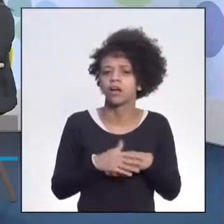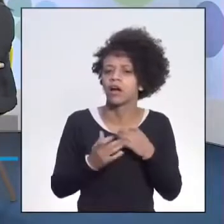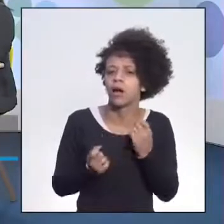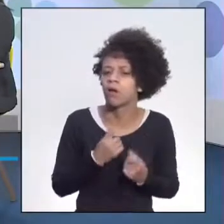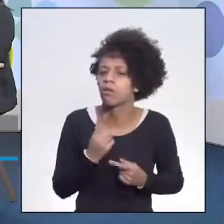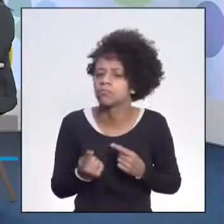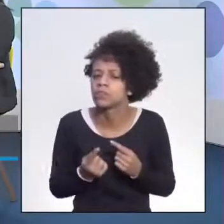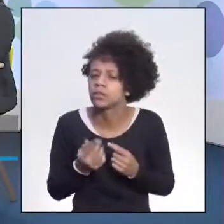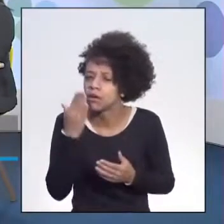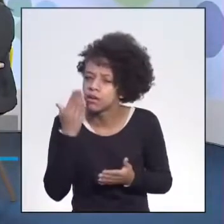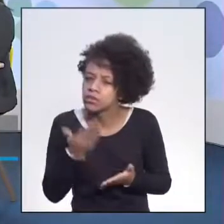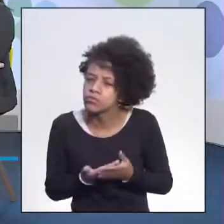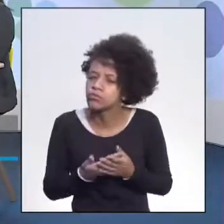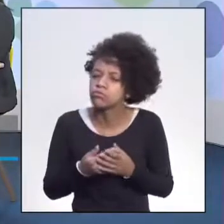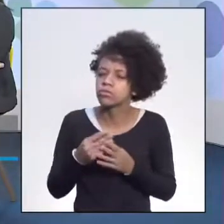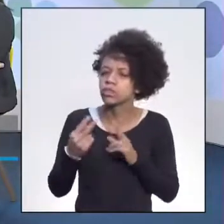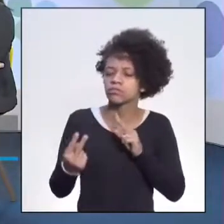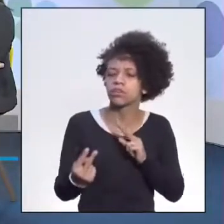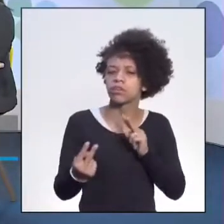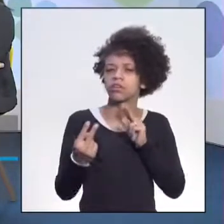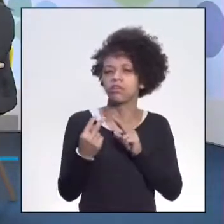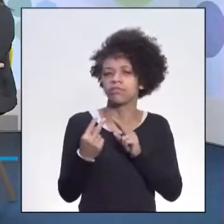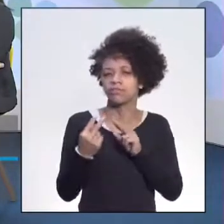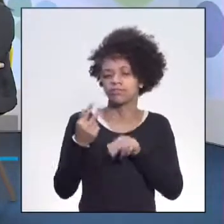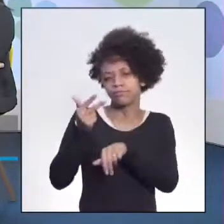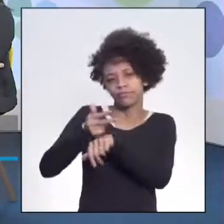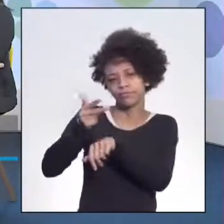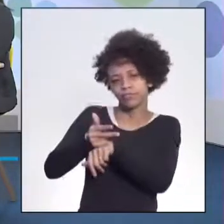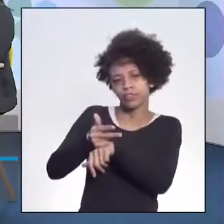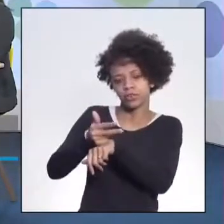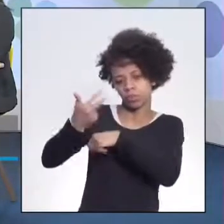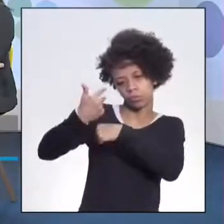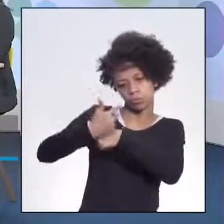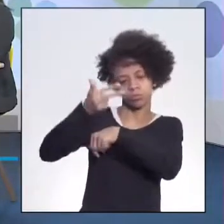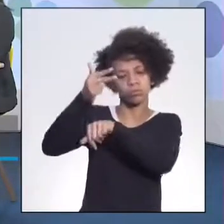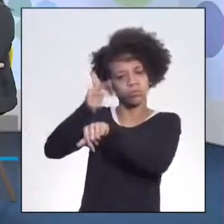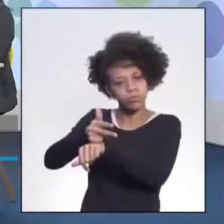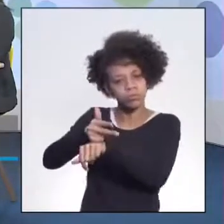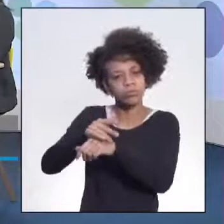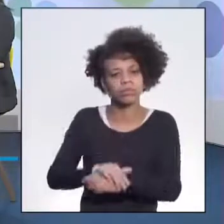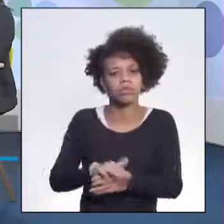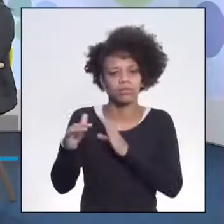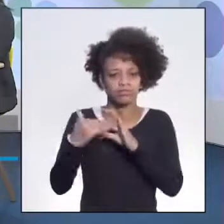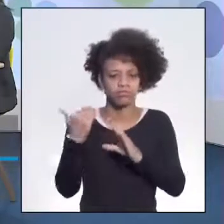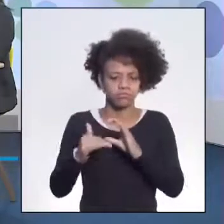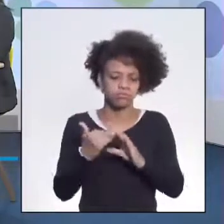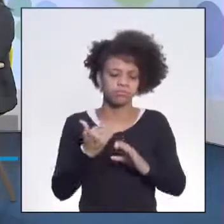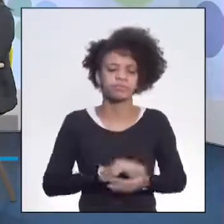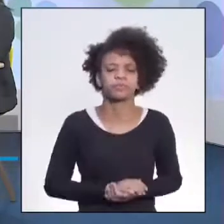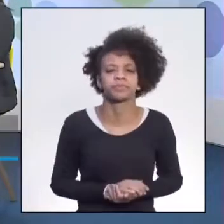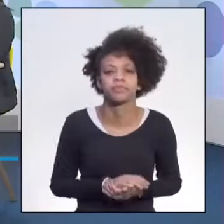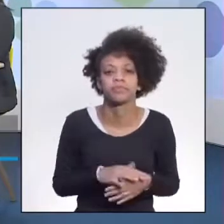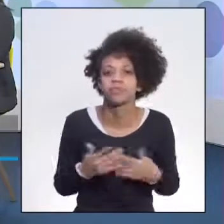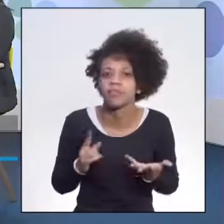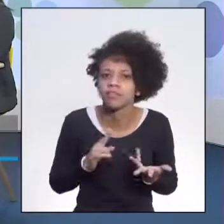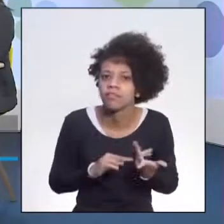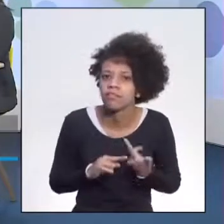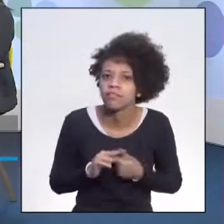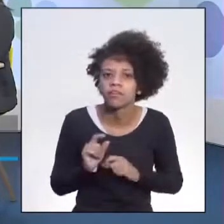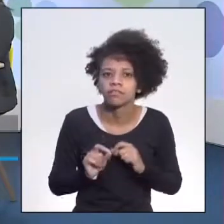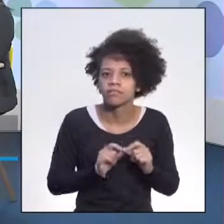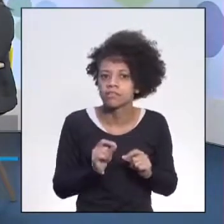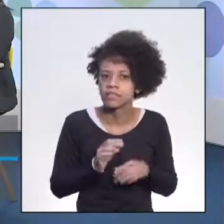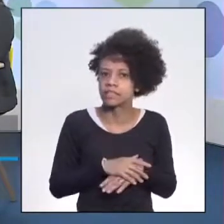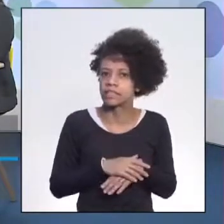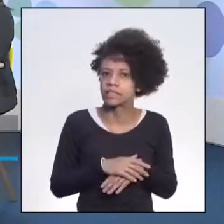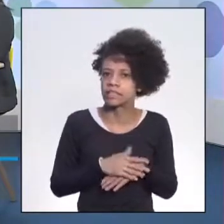momentos, acredito que vendo os professores através de videochamada, em alguns momentos só recebendo áudio ou mensagem escrita, né? Então, olha como mudou. Será que, né, a